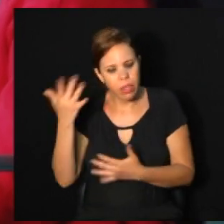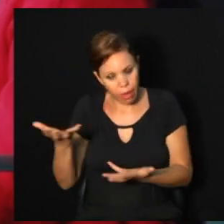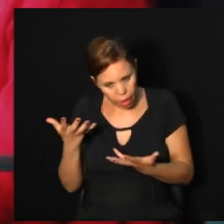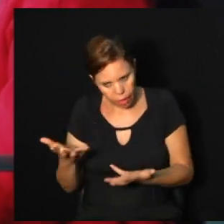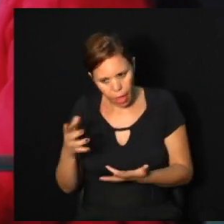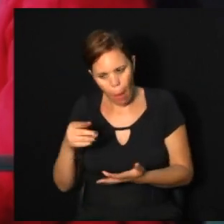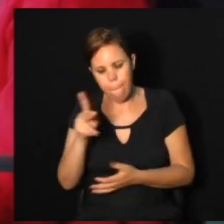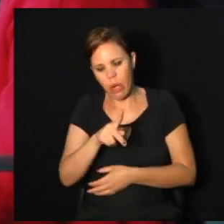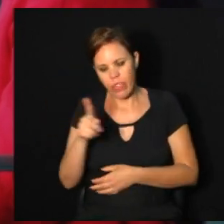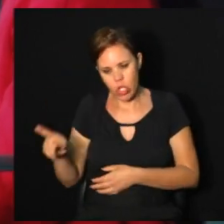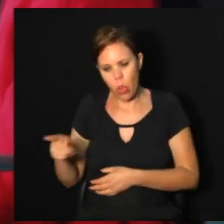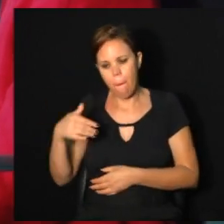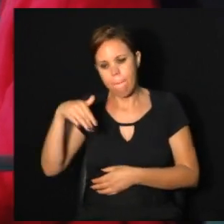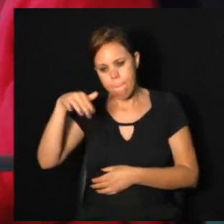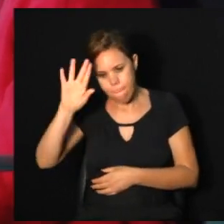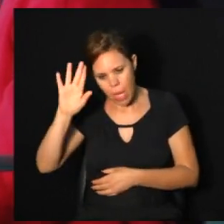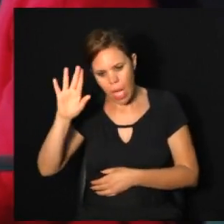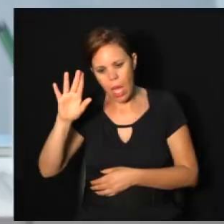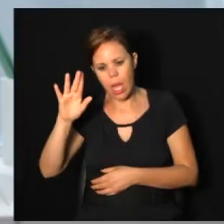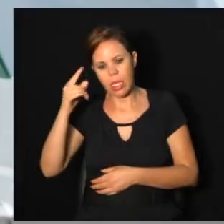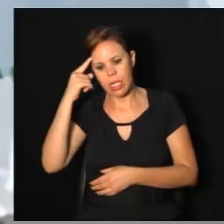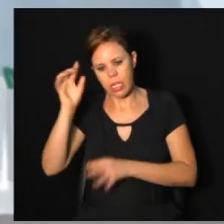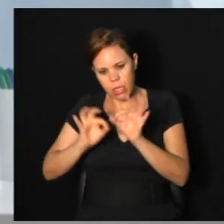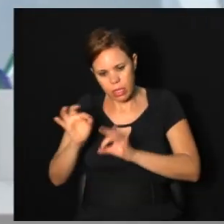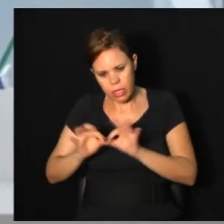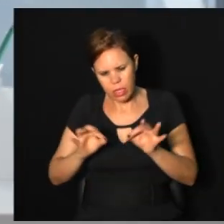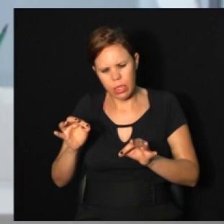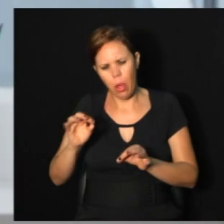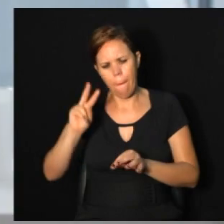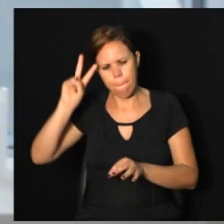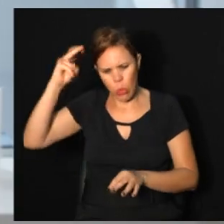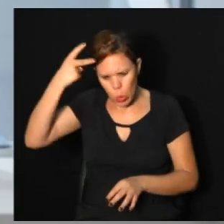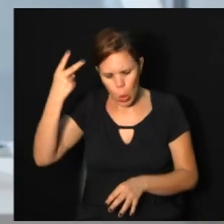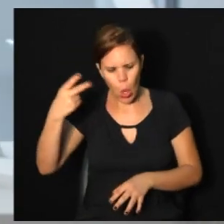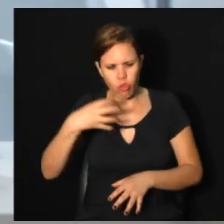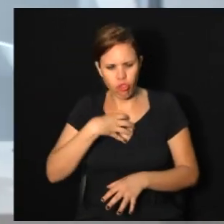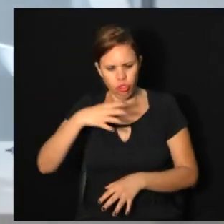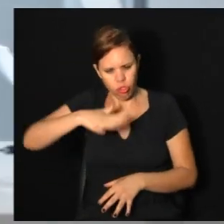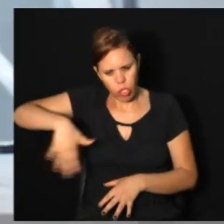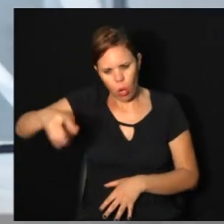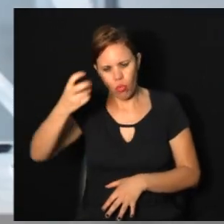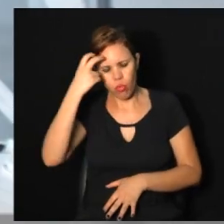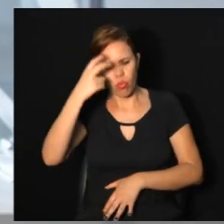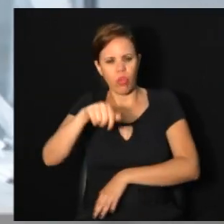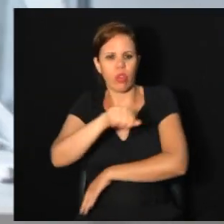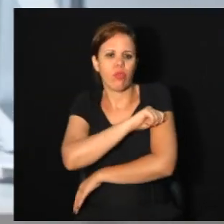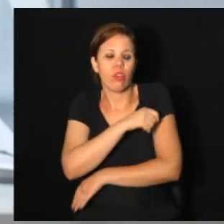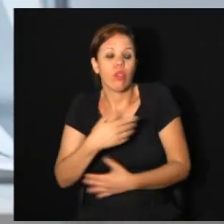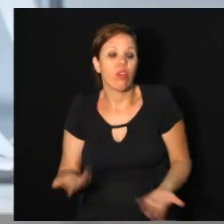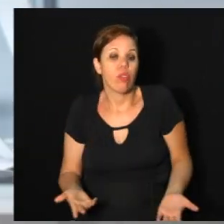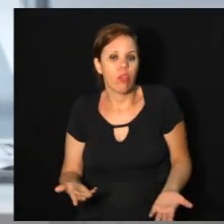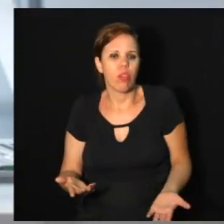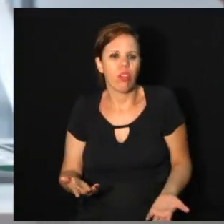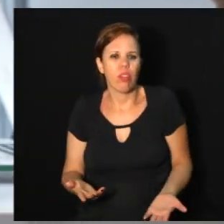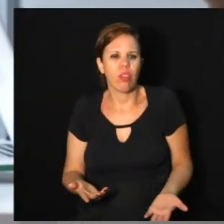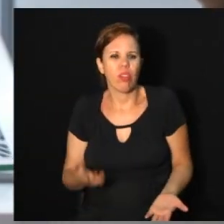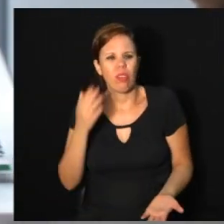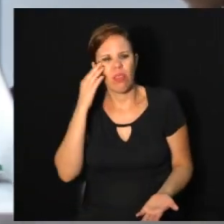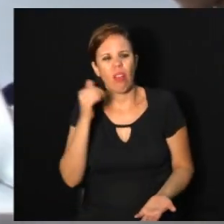Com certeza. O aluno não tem mais paciência para ficar mais do que 5 minutos escutando só o professor falar,